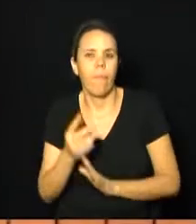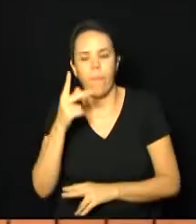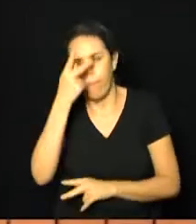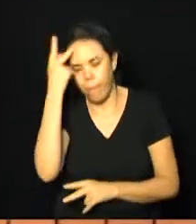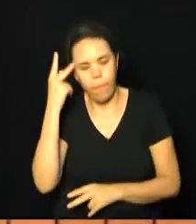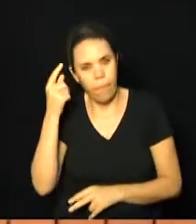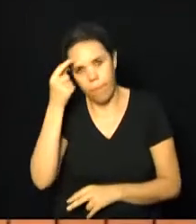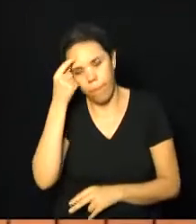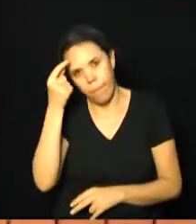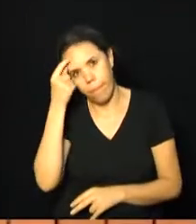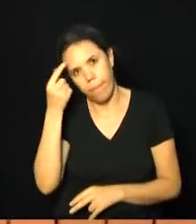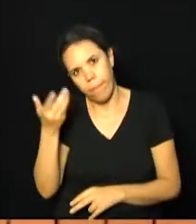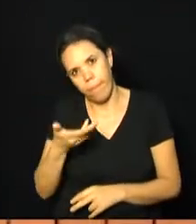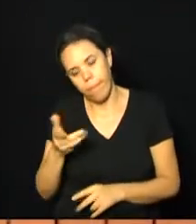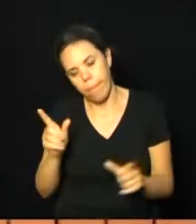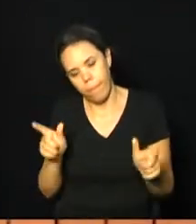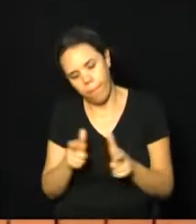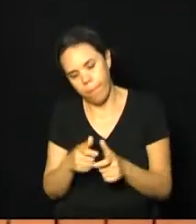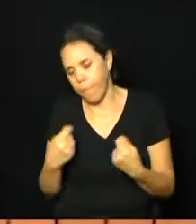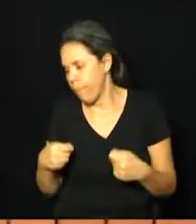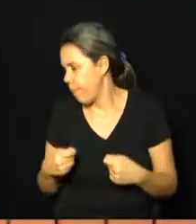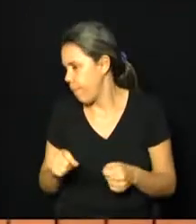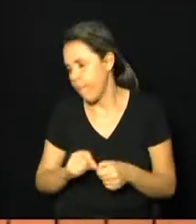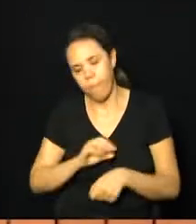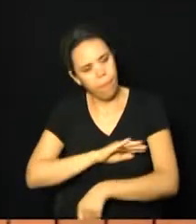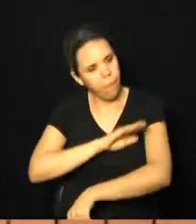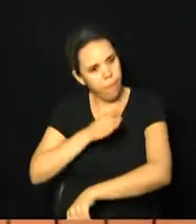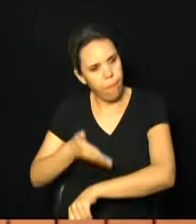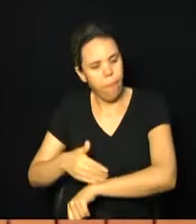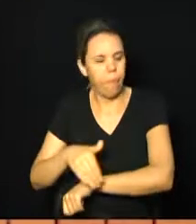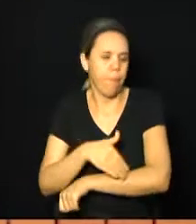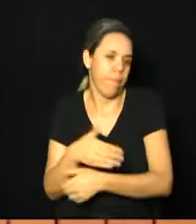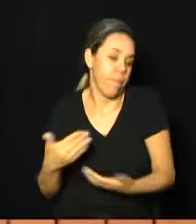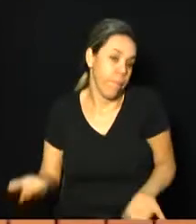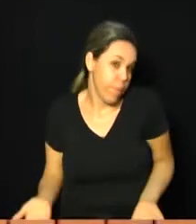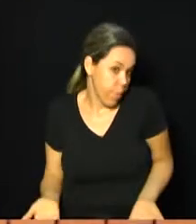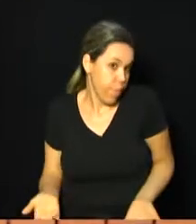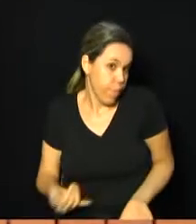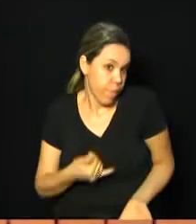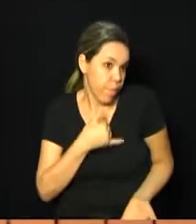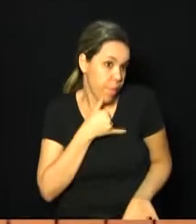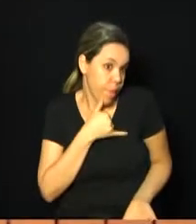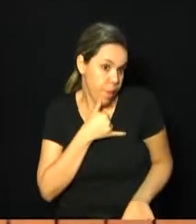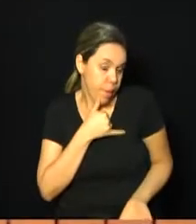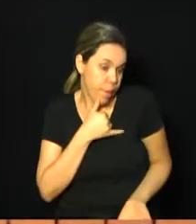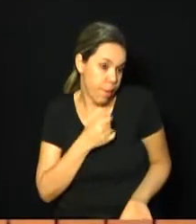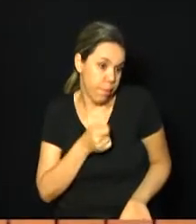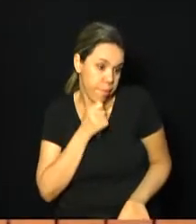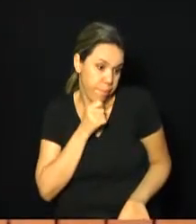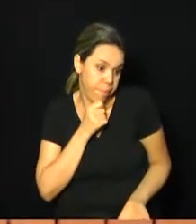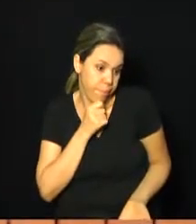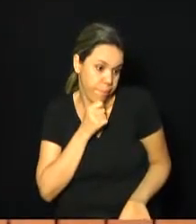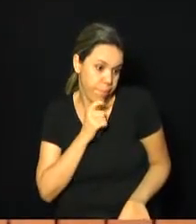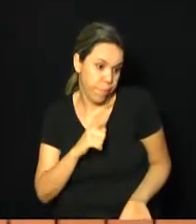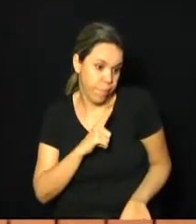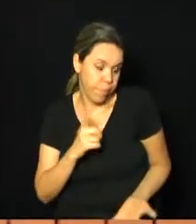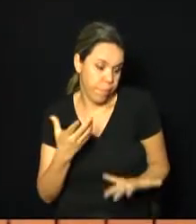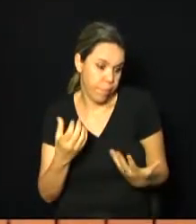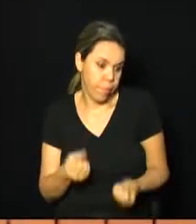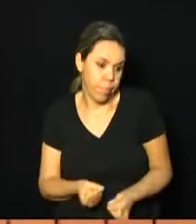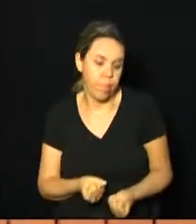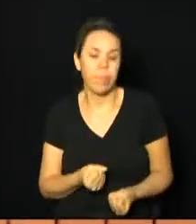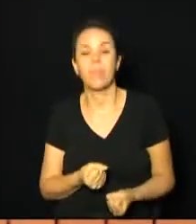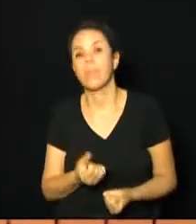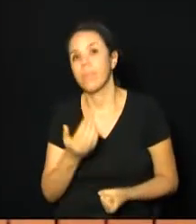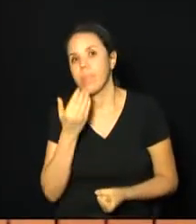pessoas tivessem consciência e não precisasse fazer lombadas, mas infelizmente ainda a gente tem que recorrer a esses